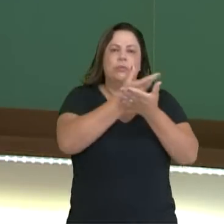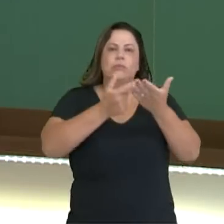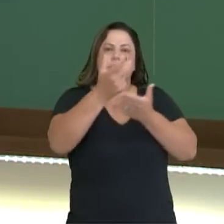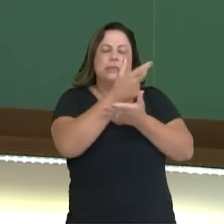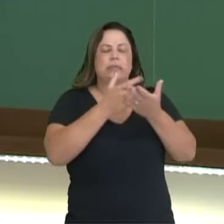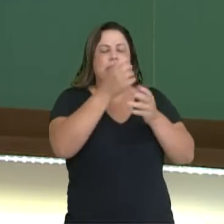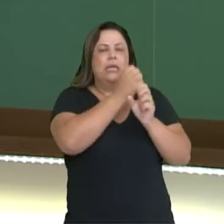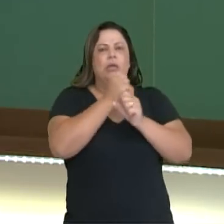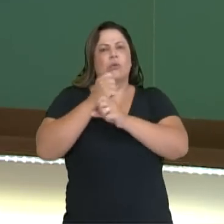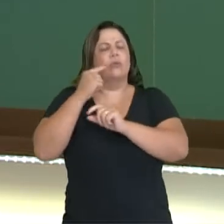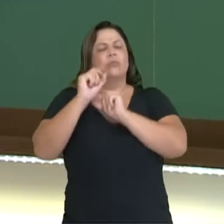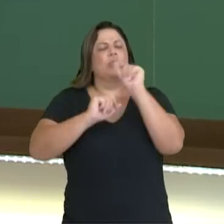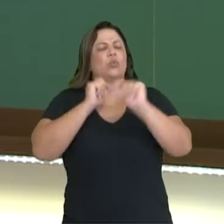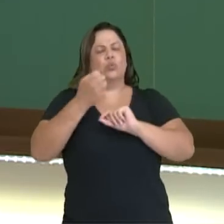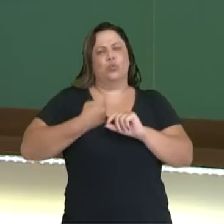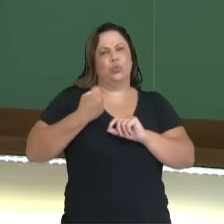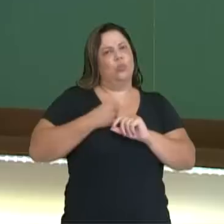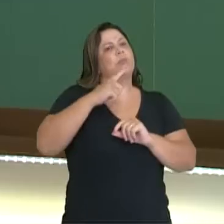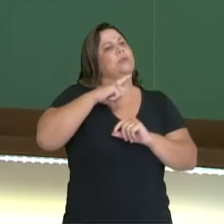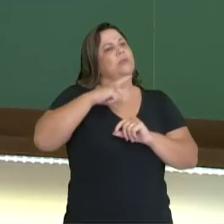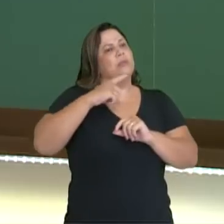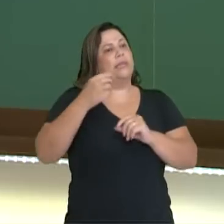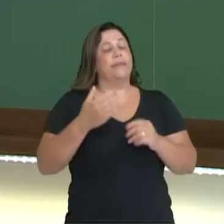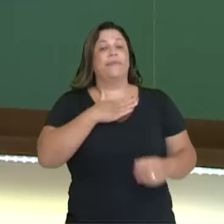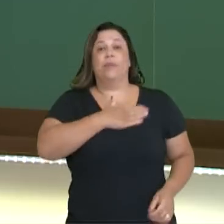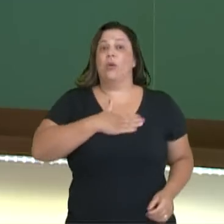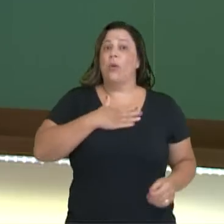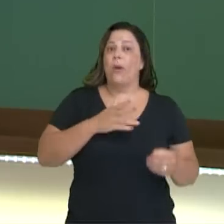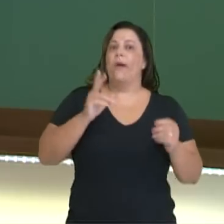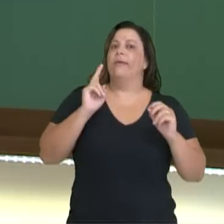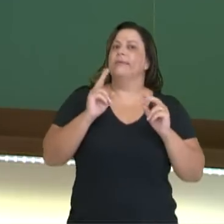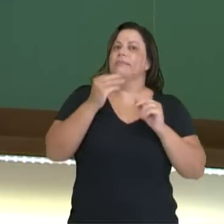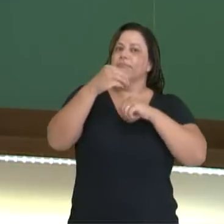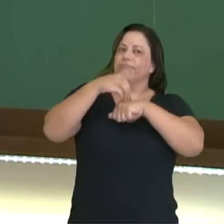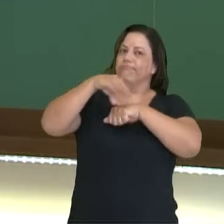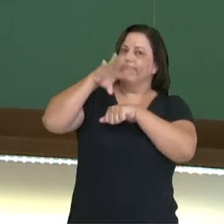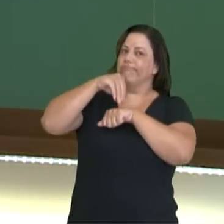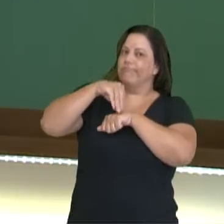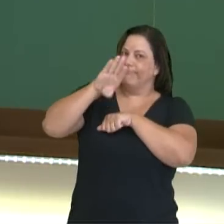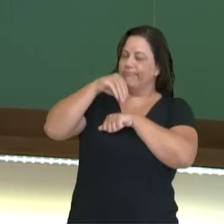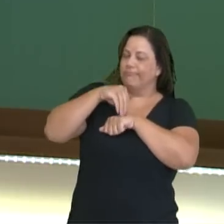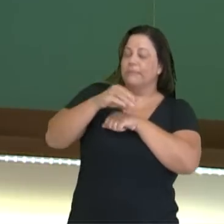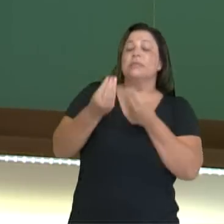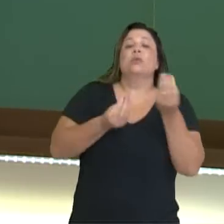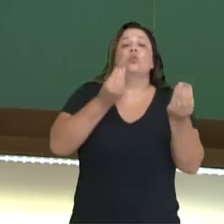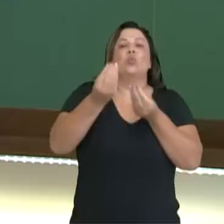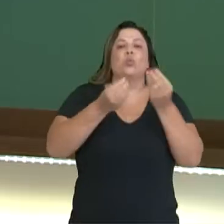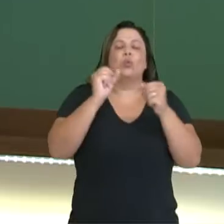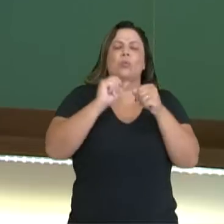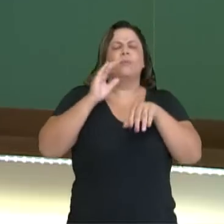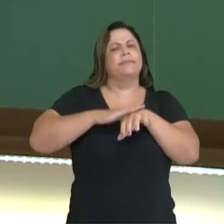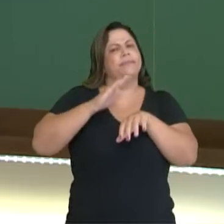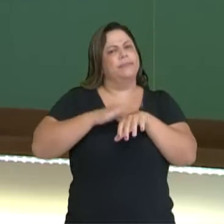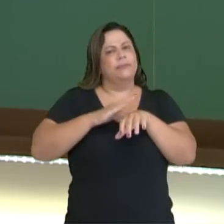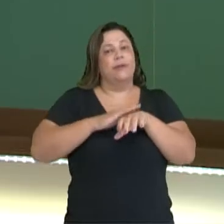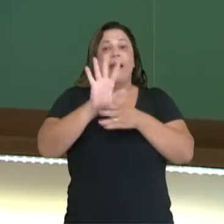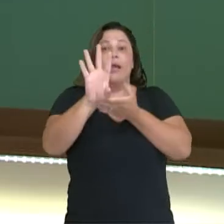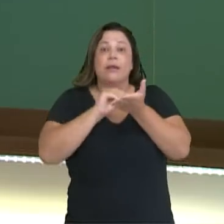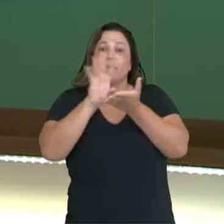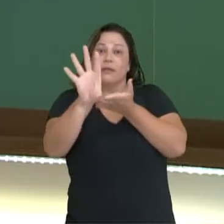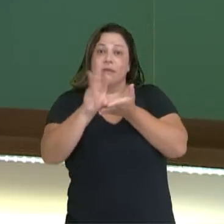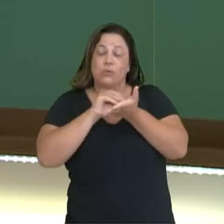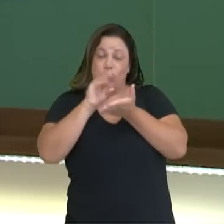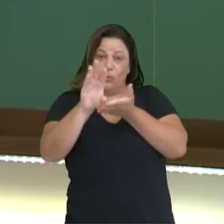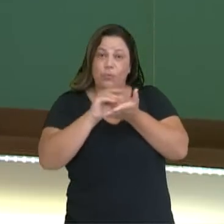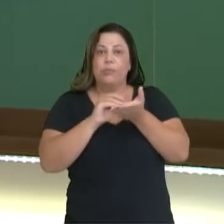que são fornecidos. Então, eu gosto sempre de deixar como dica, né, como que faz e que você anote aquilo